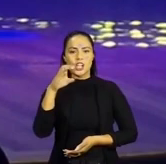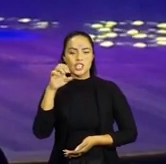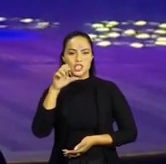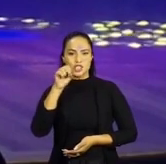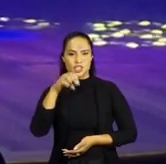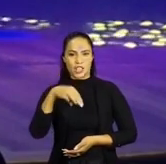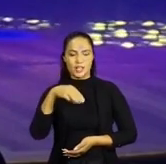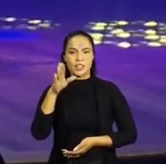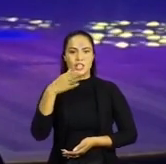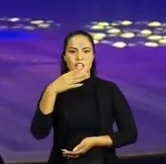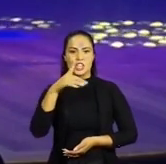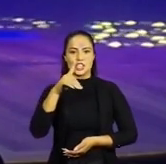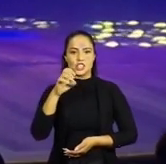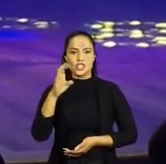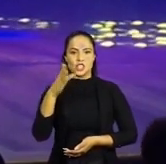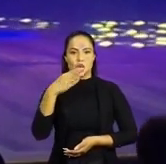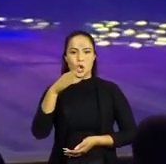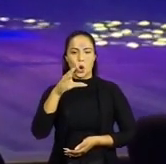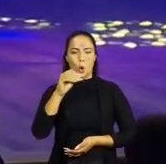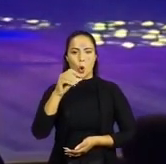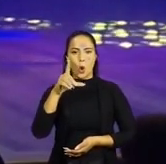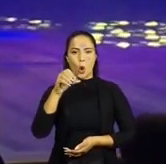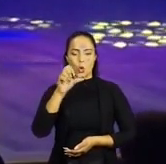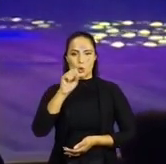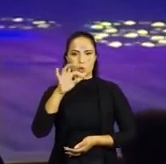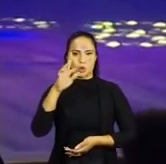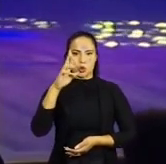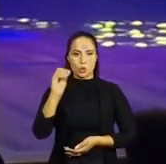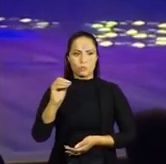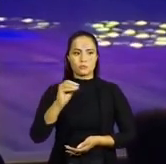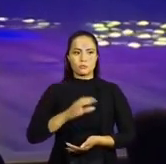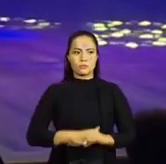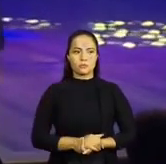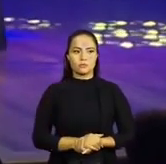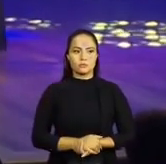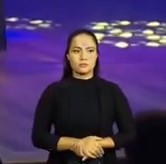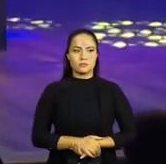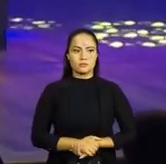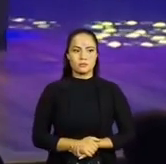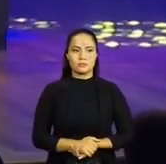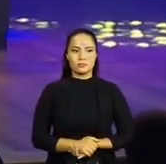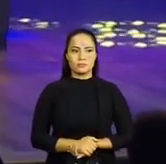do prêmio 20 anos de tecnologia social da Fundação Banco do Brasil.